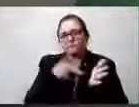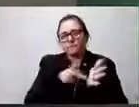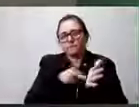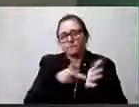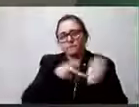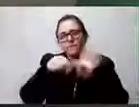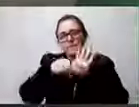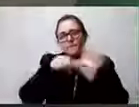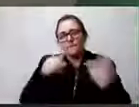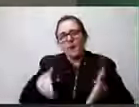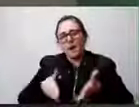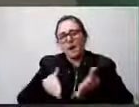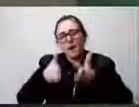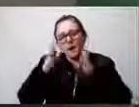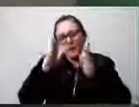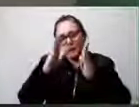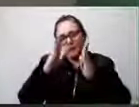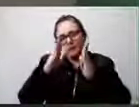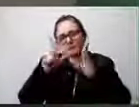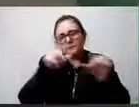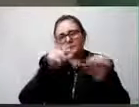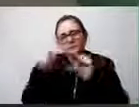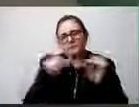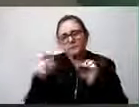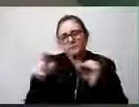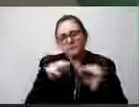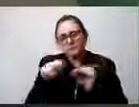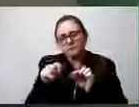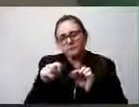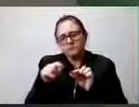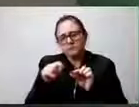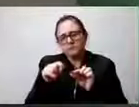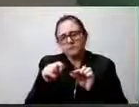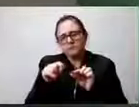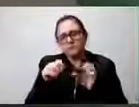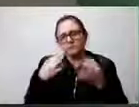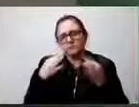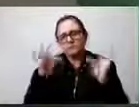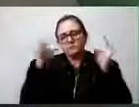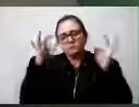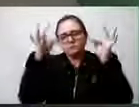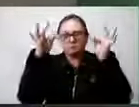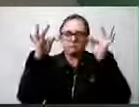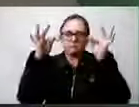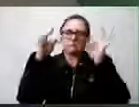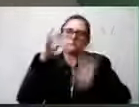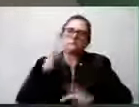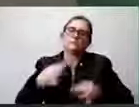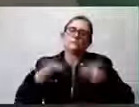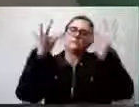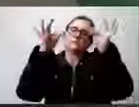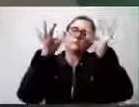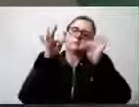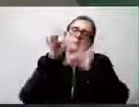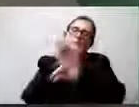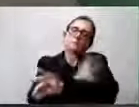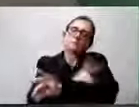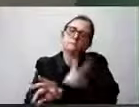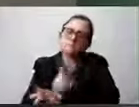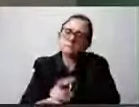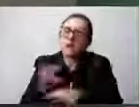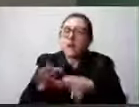primeira linha de tomada de decisão e condução para esses tratamentos é o tratamento conservador livre